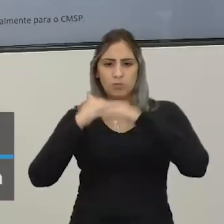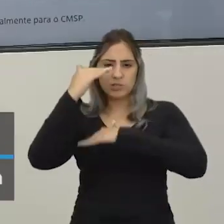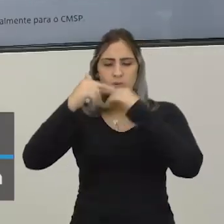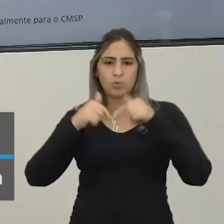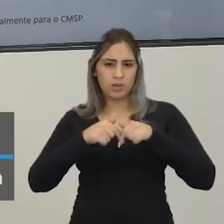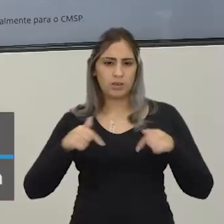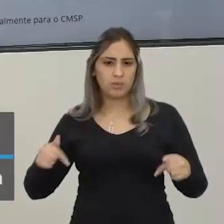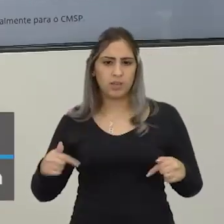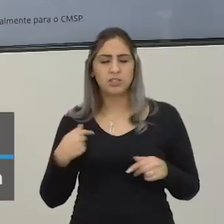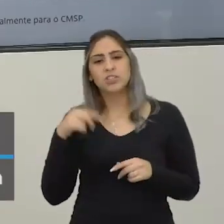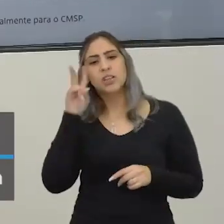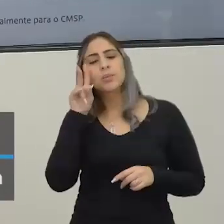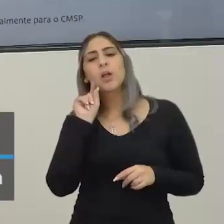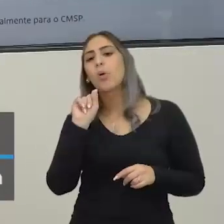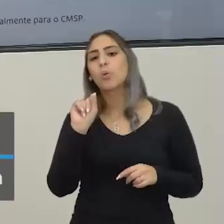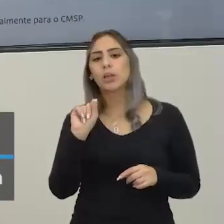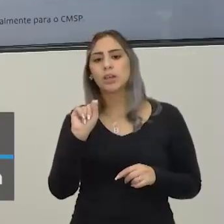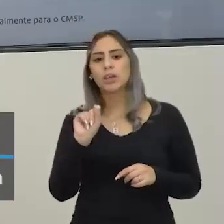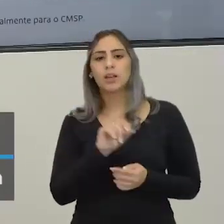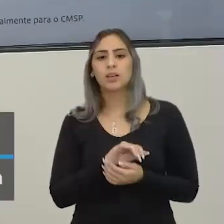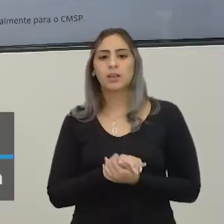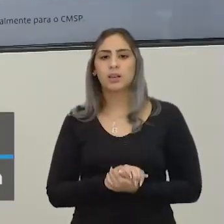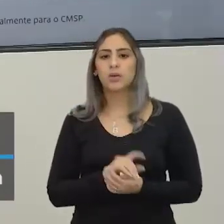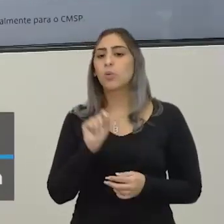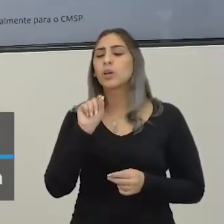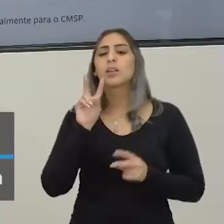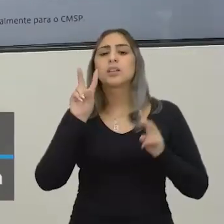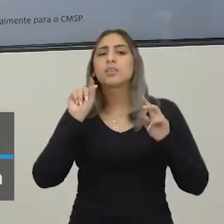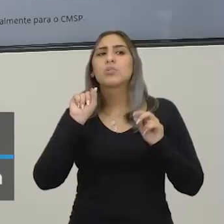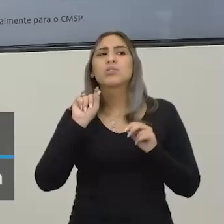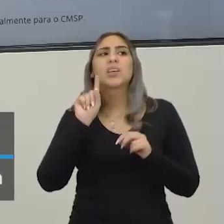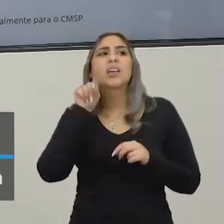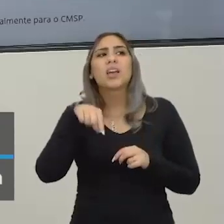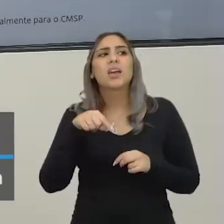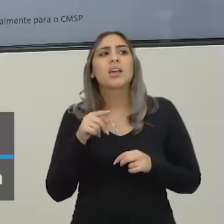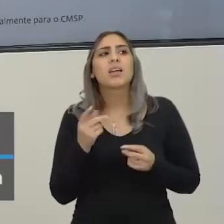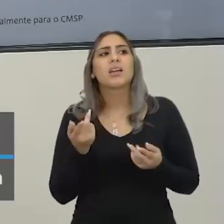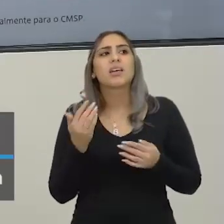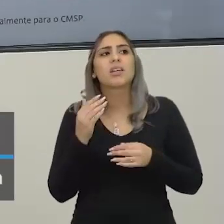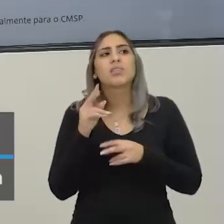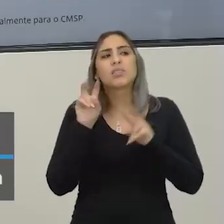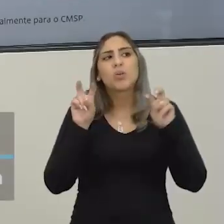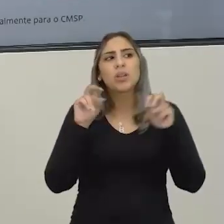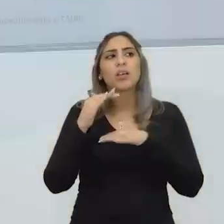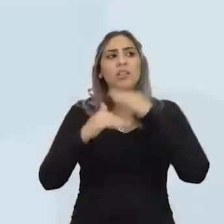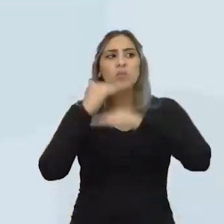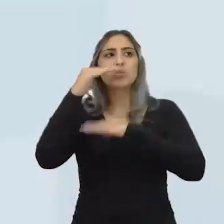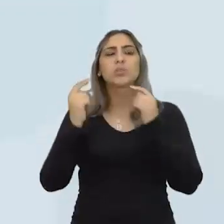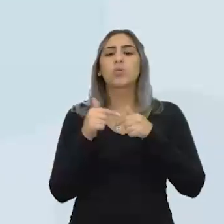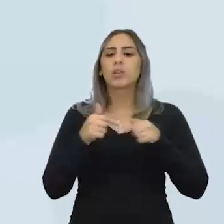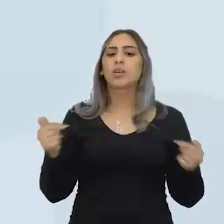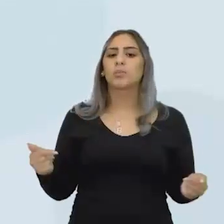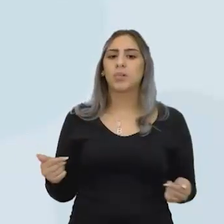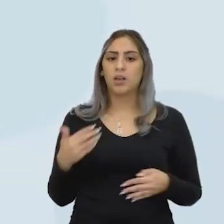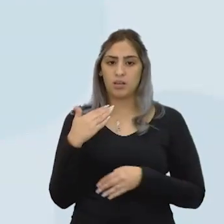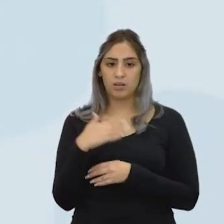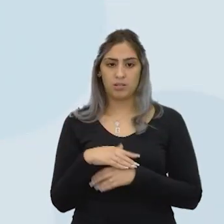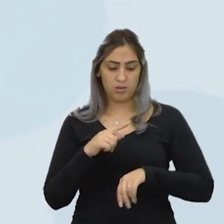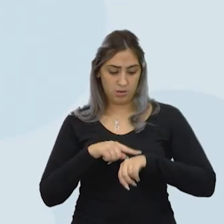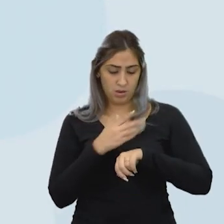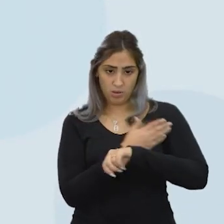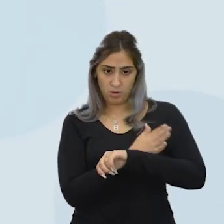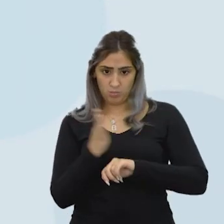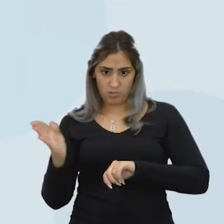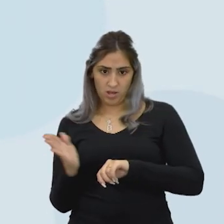tem que lembrar o quê? O que seria então essa teoria? O que seria a evolução química? Então, ao longo do tempo, né, então a gente